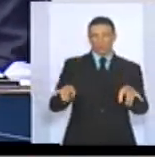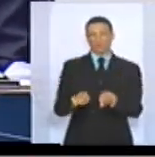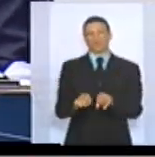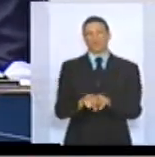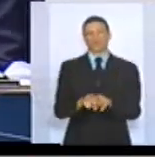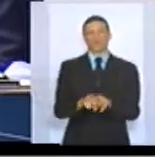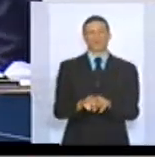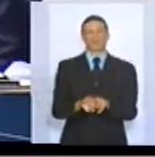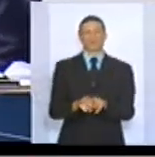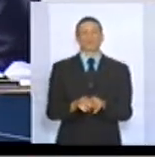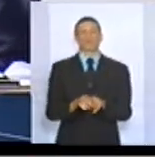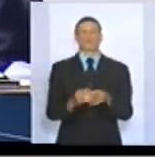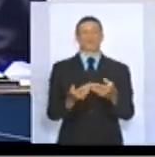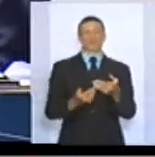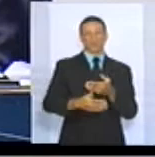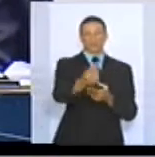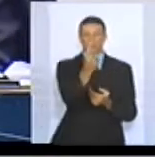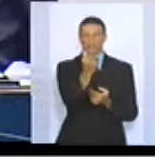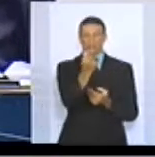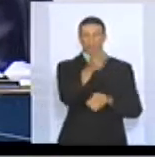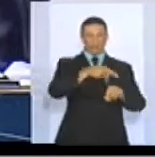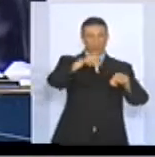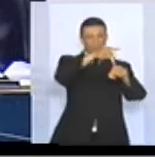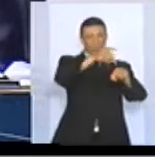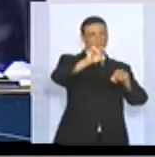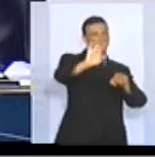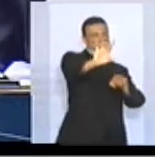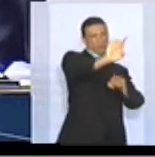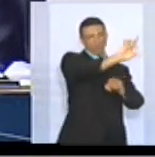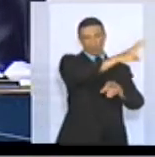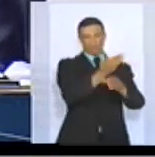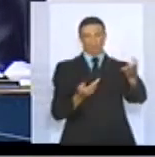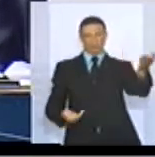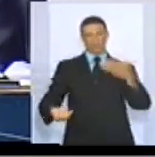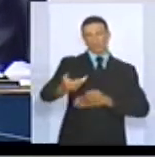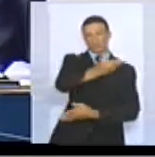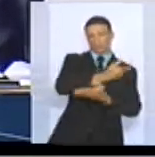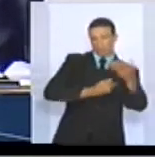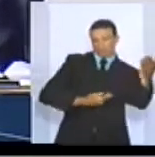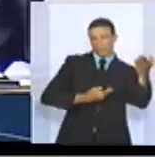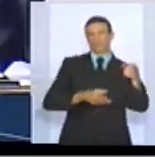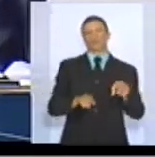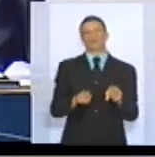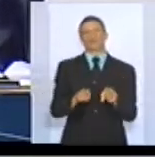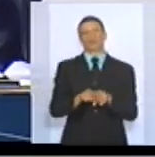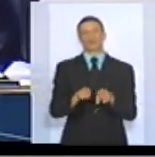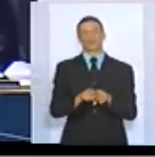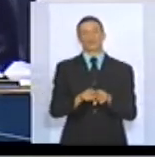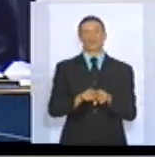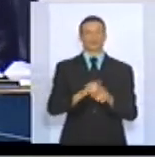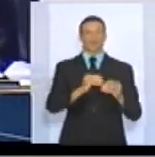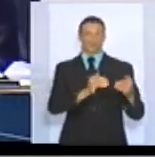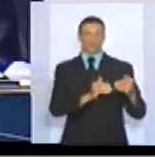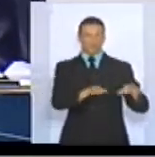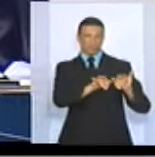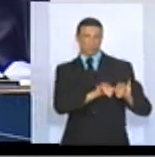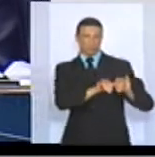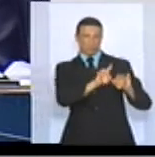participação do capital estrangeiro e a vedação da propriedade cruzada, a composição atual histórica do mercado